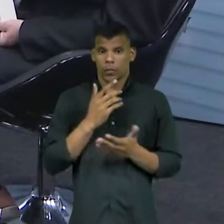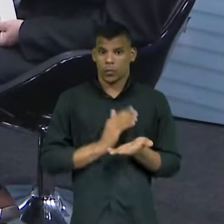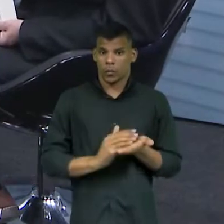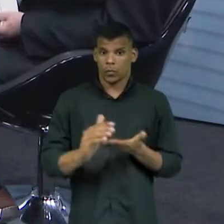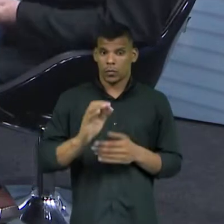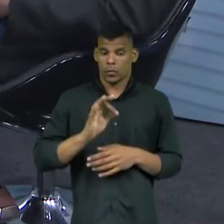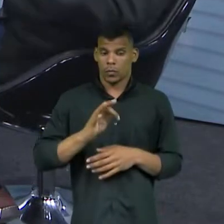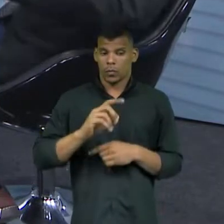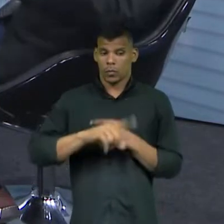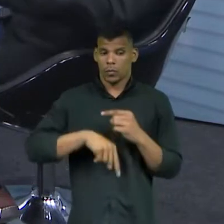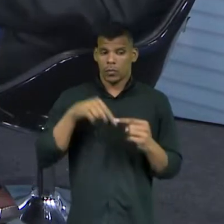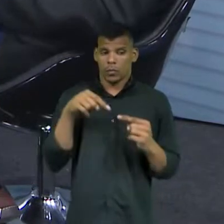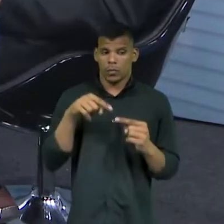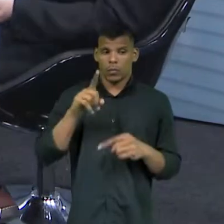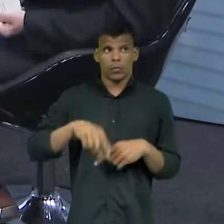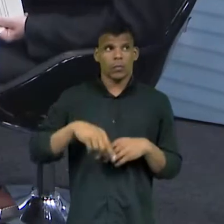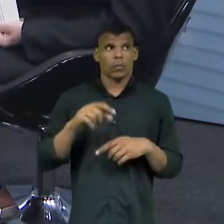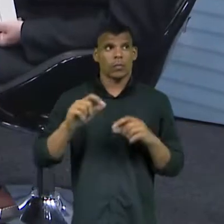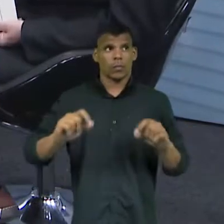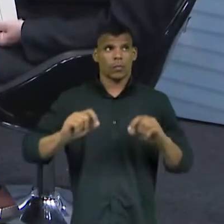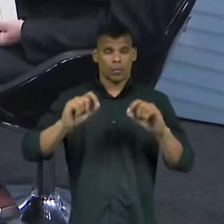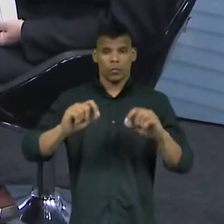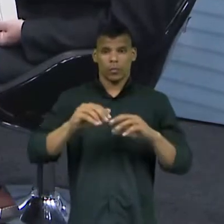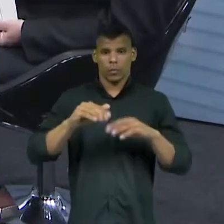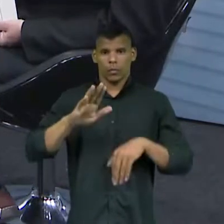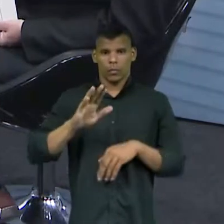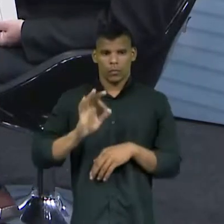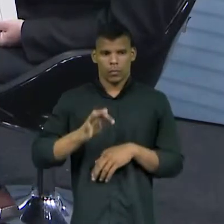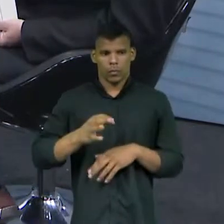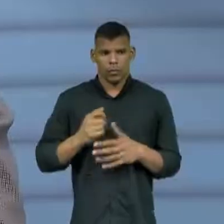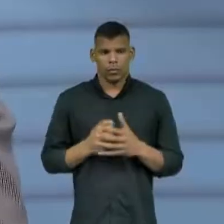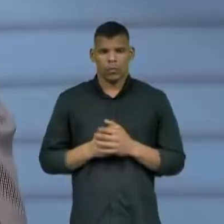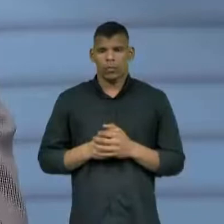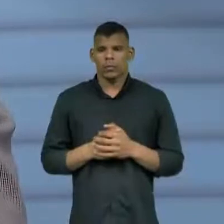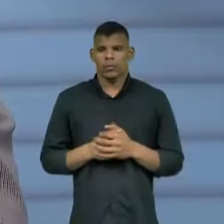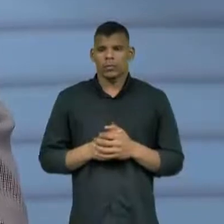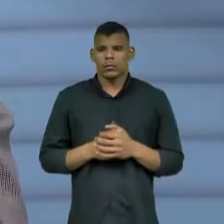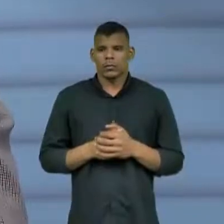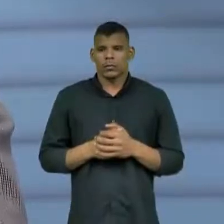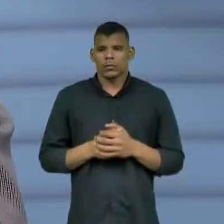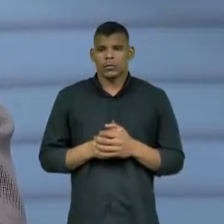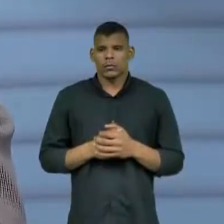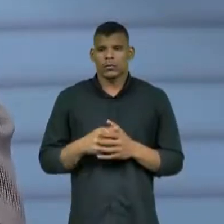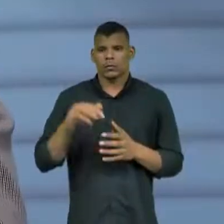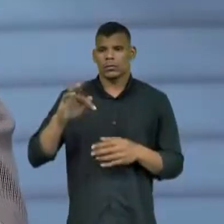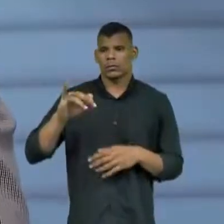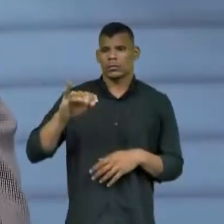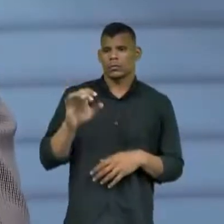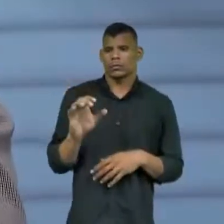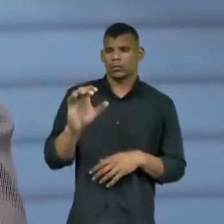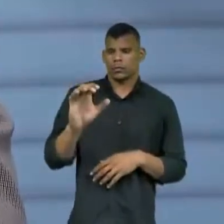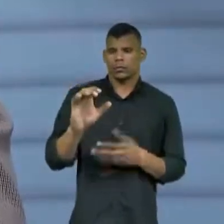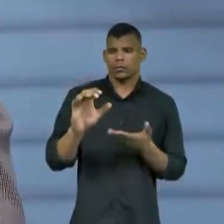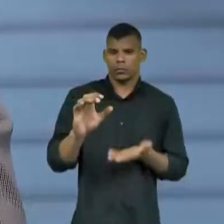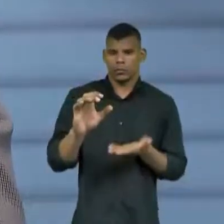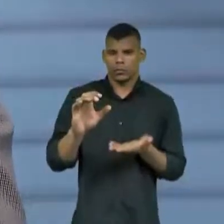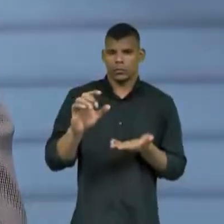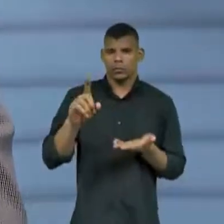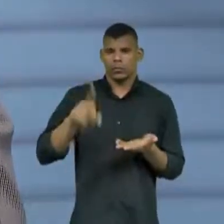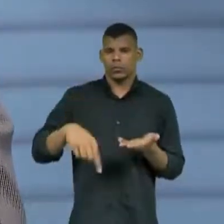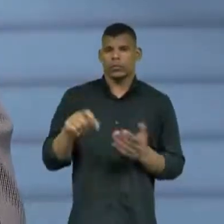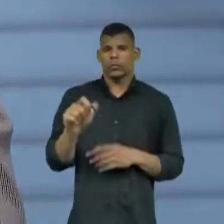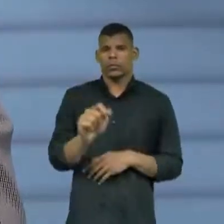O objetivo é ampliar isso. O nosso presidente da FIEC, ele é presidente também da